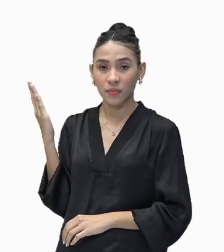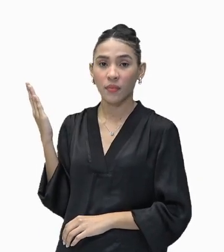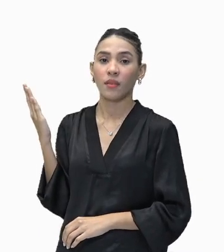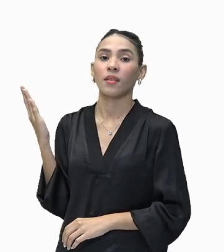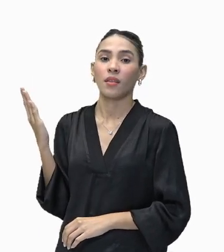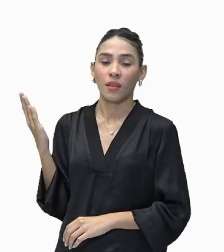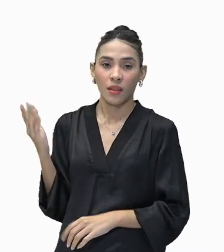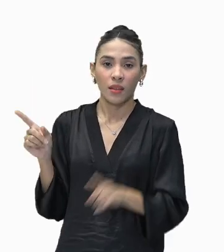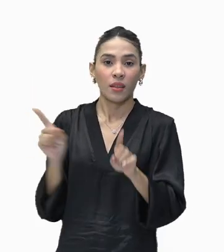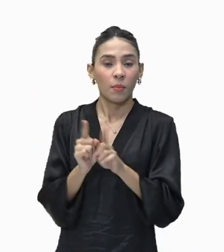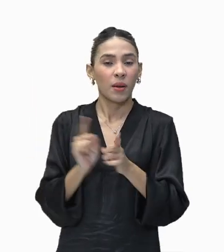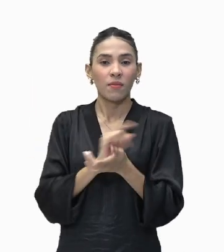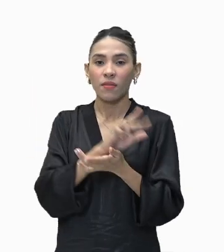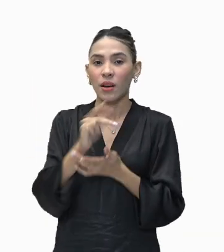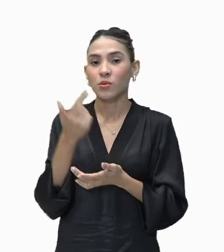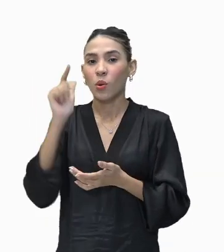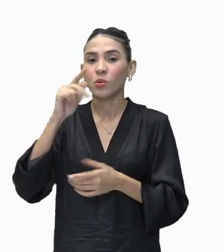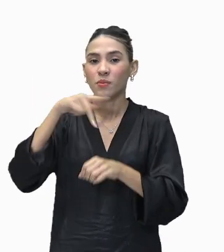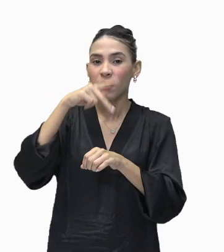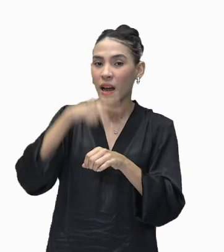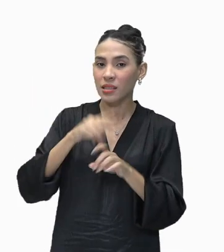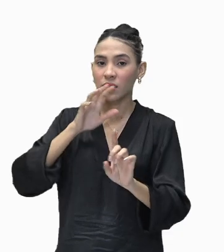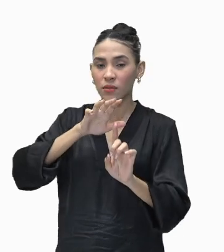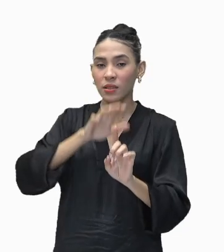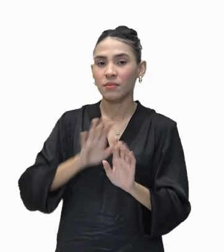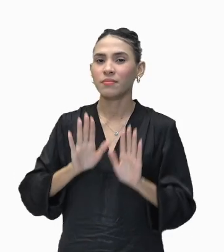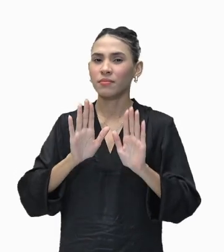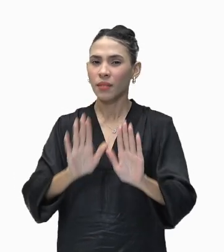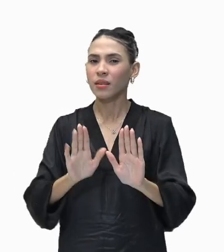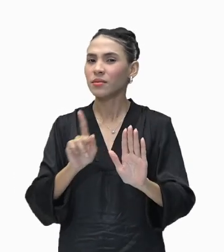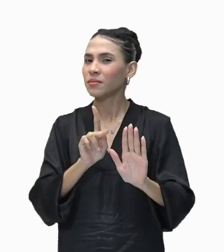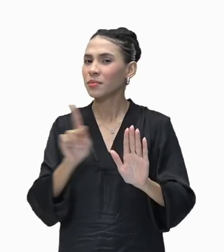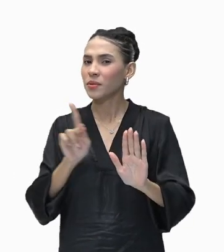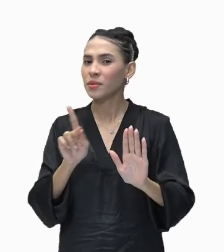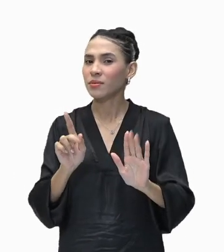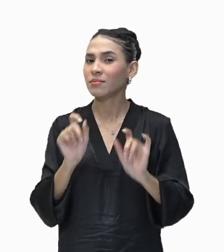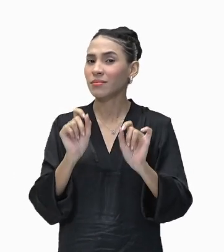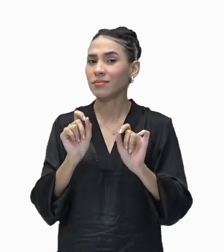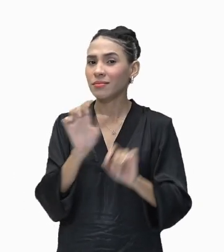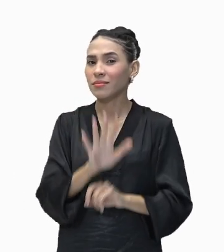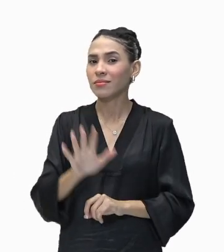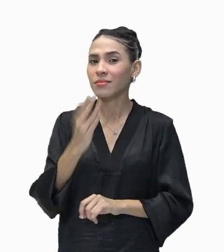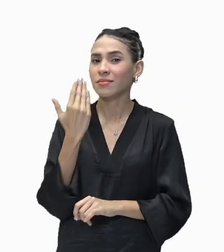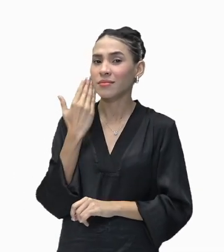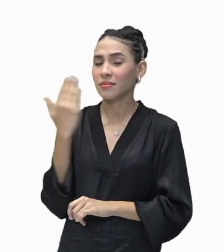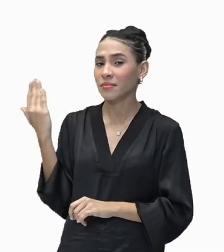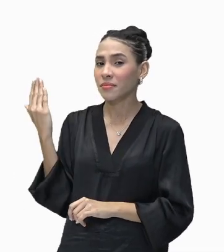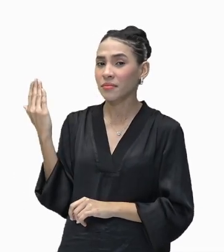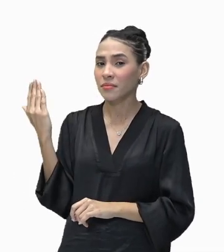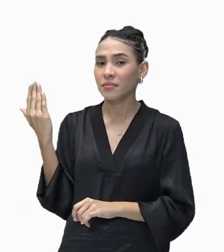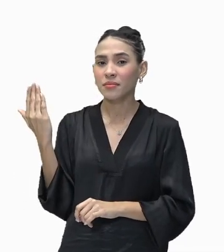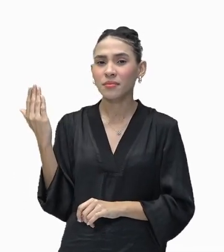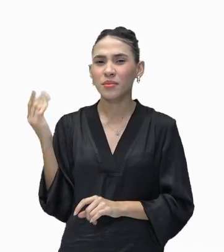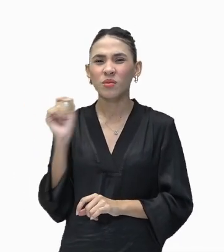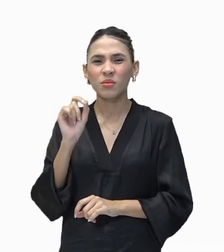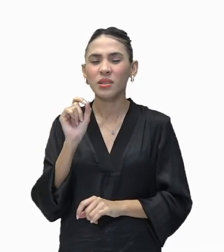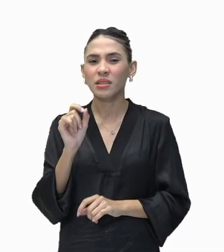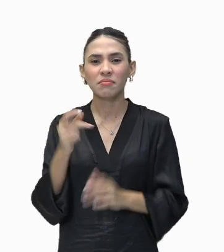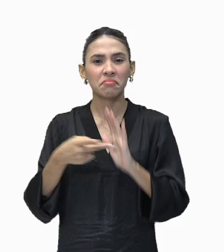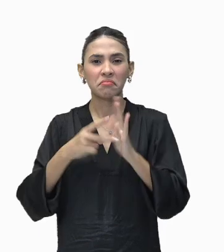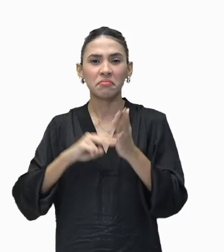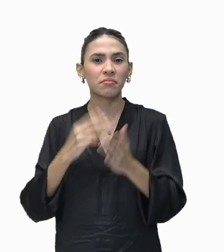diversos outros países foram afetados. Mas, professor, o que tem a ver aqui regimes totalitários, nazismo e